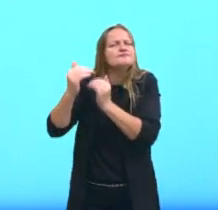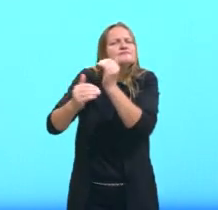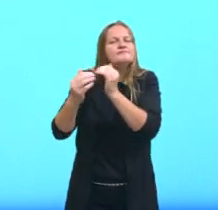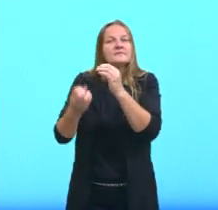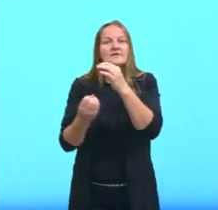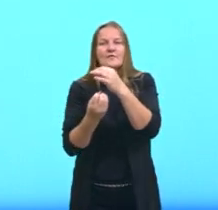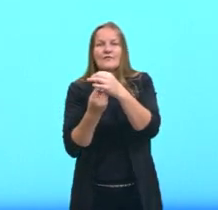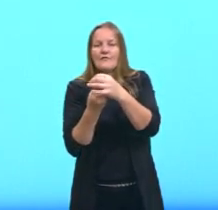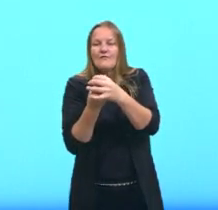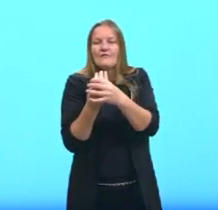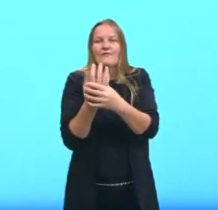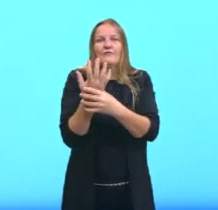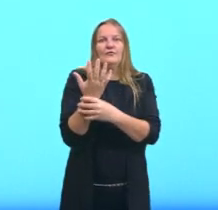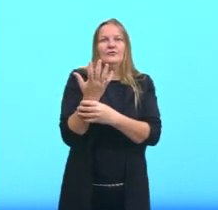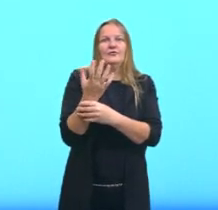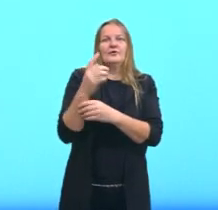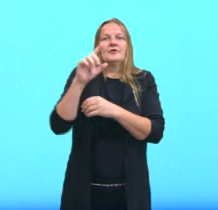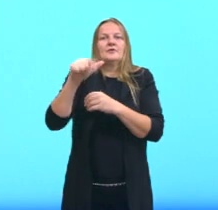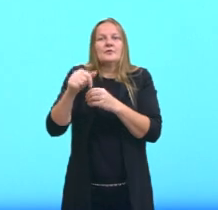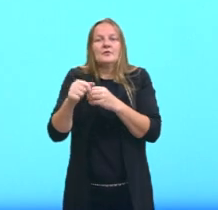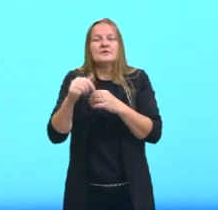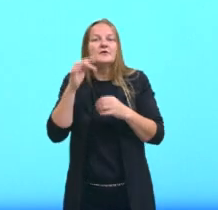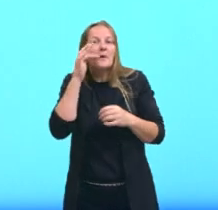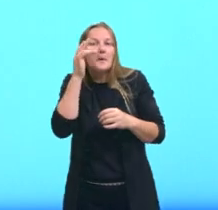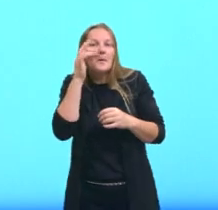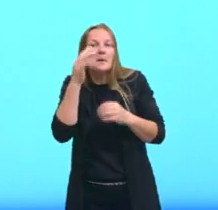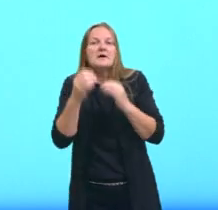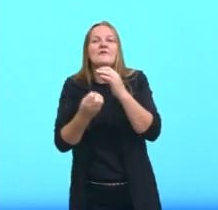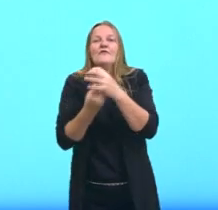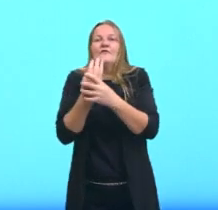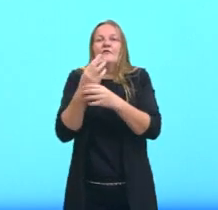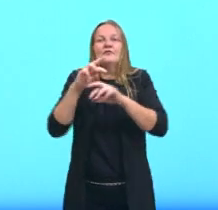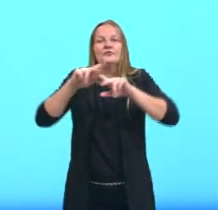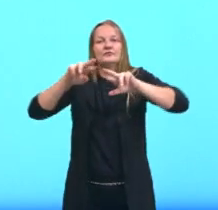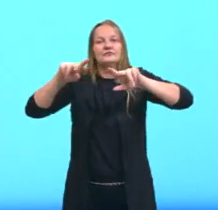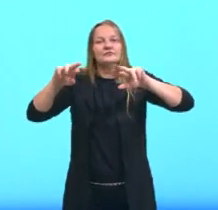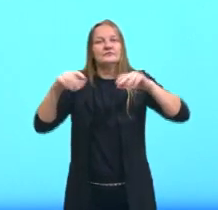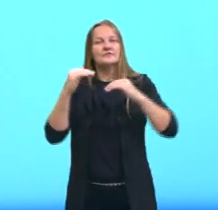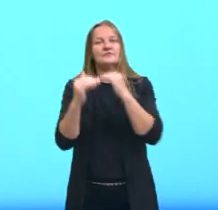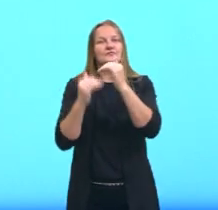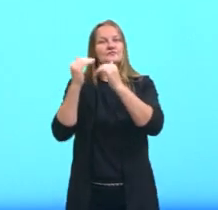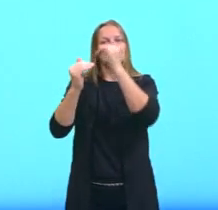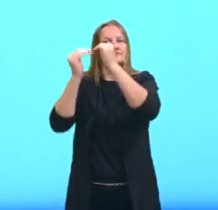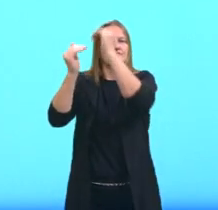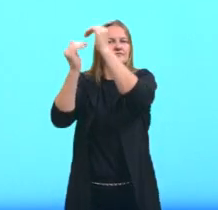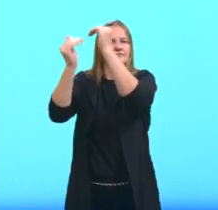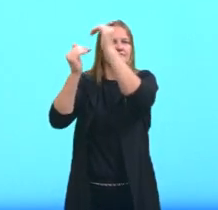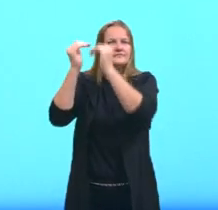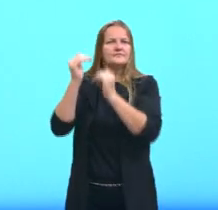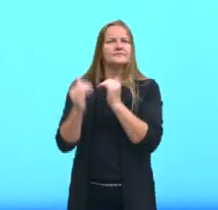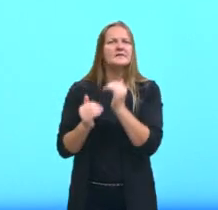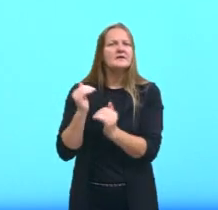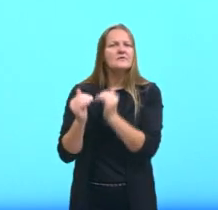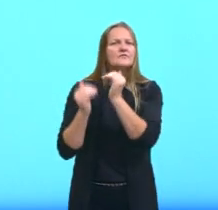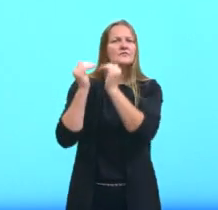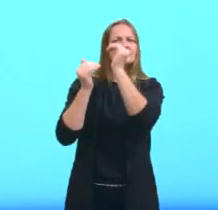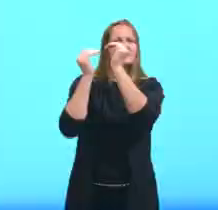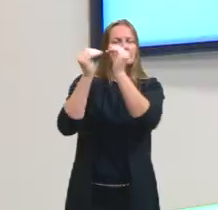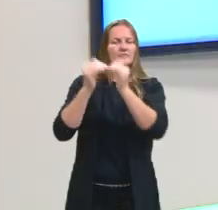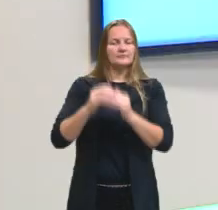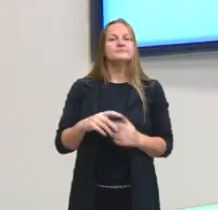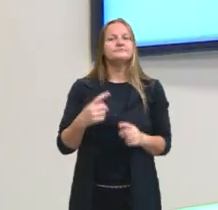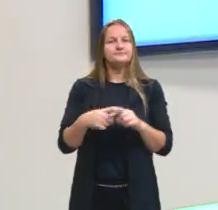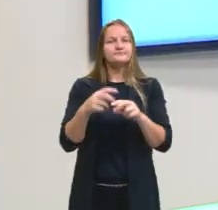surgirão as as angiospermas e gimnospermas ficar então para trás